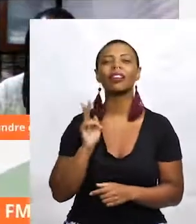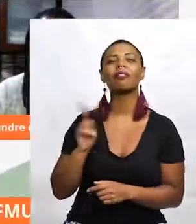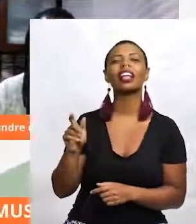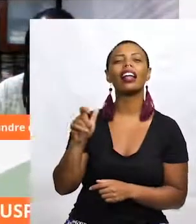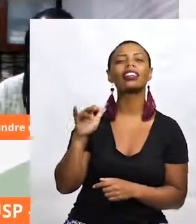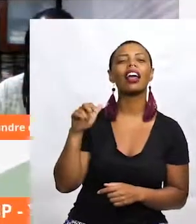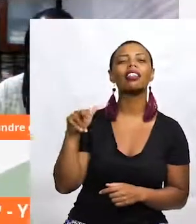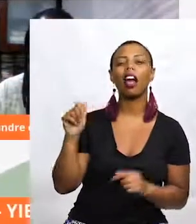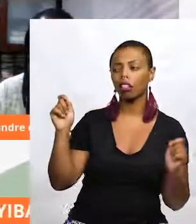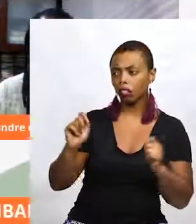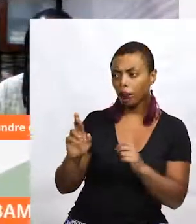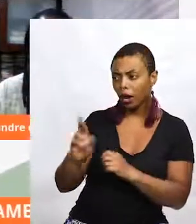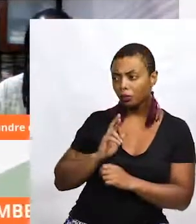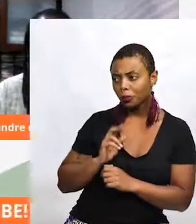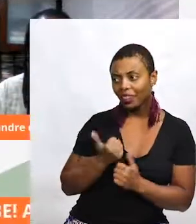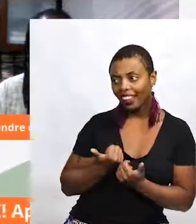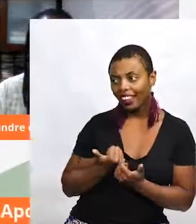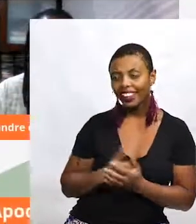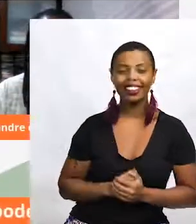para a gente?